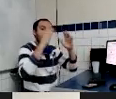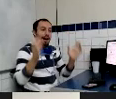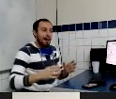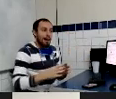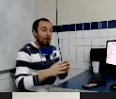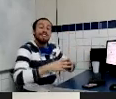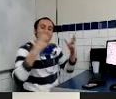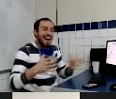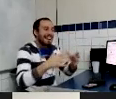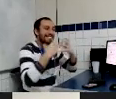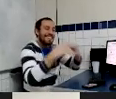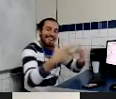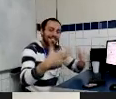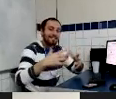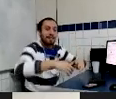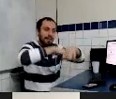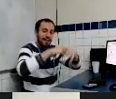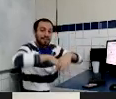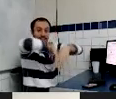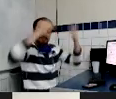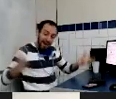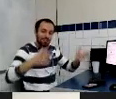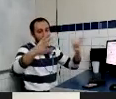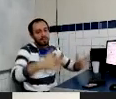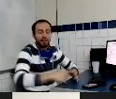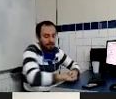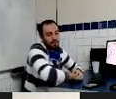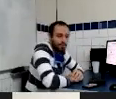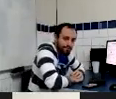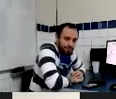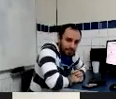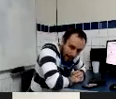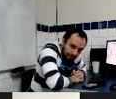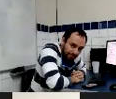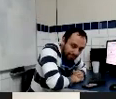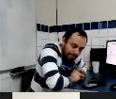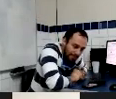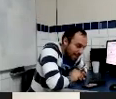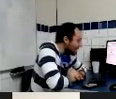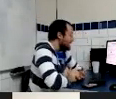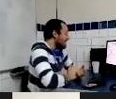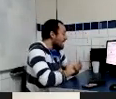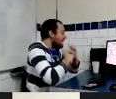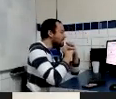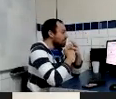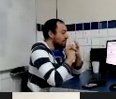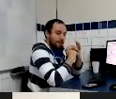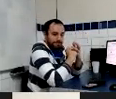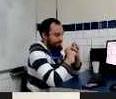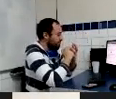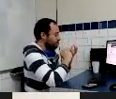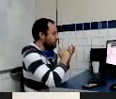Analisar, organizar as riquezas dessa cidade que está nascendo. Tá? E aí,